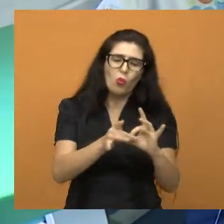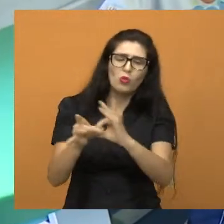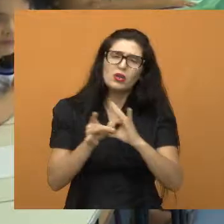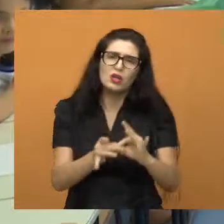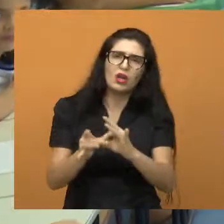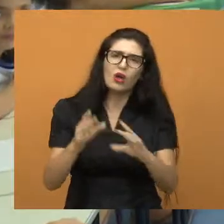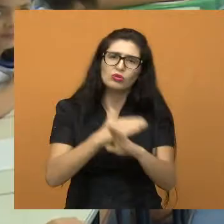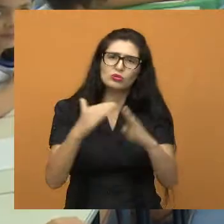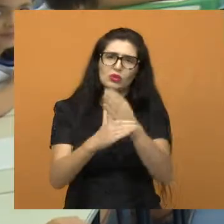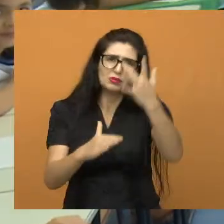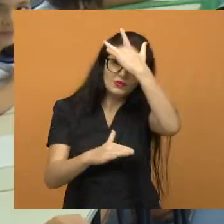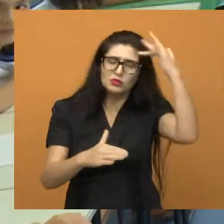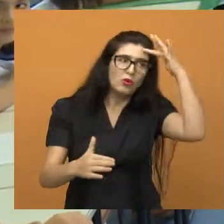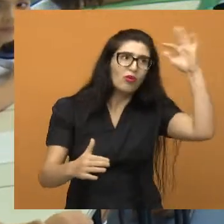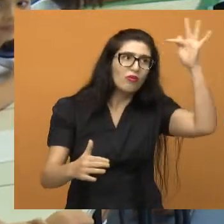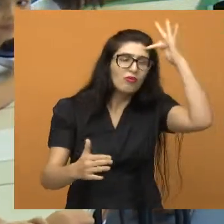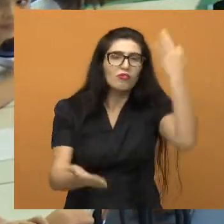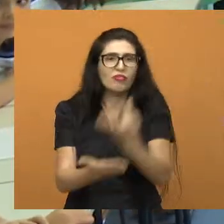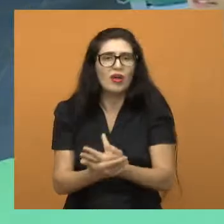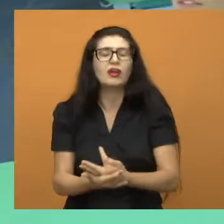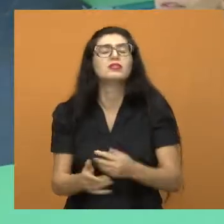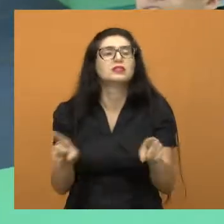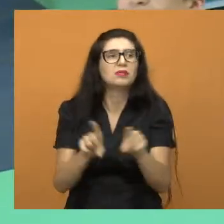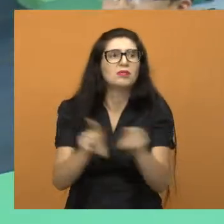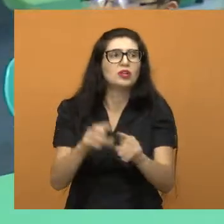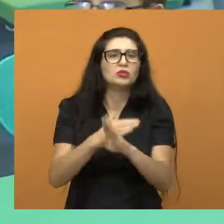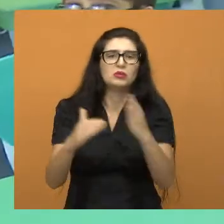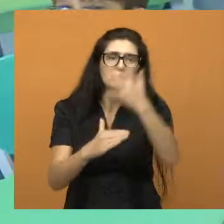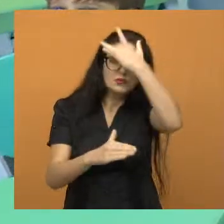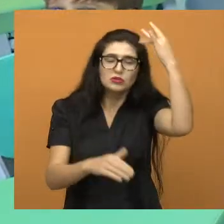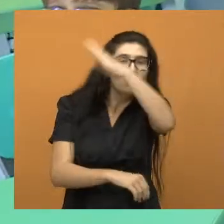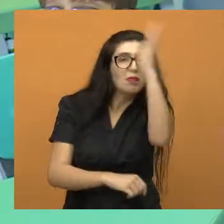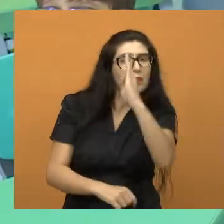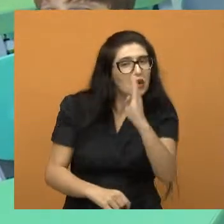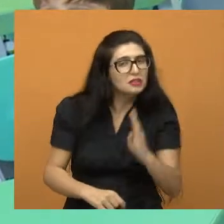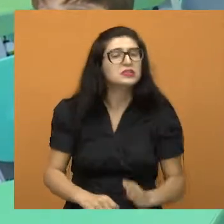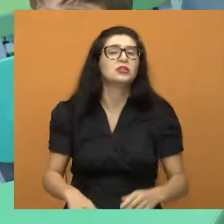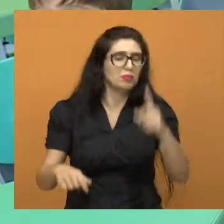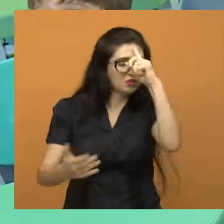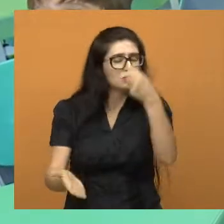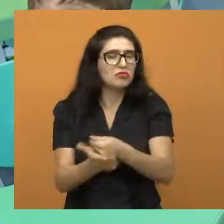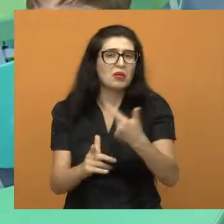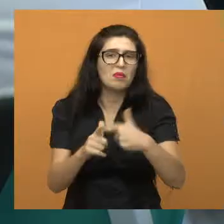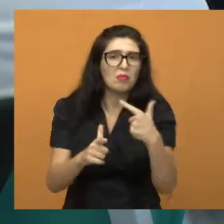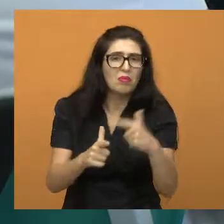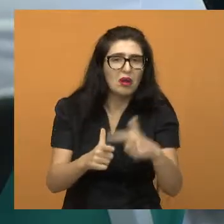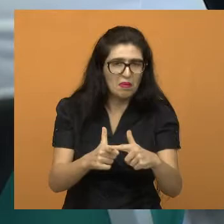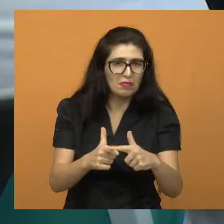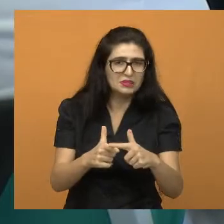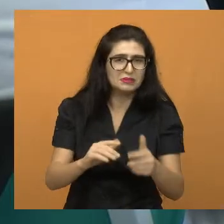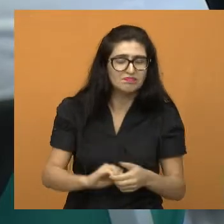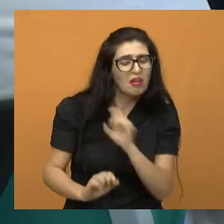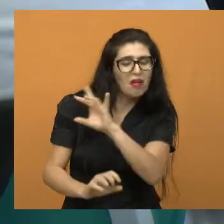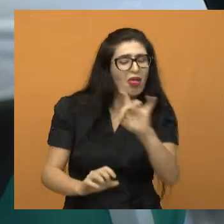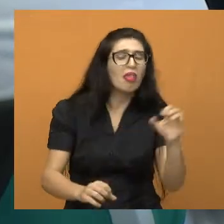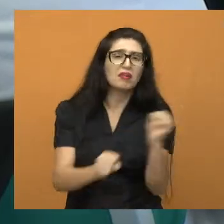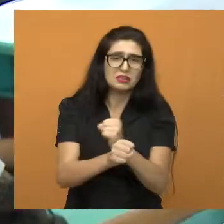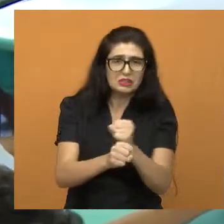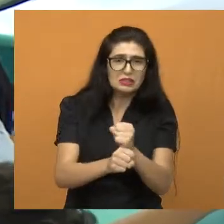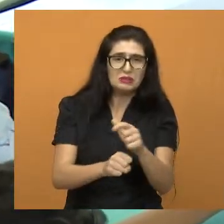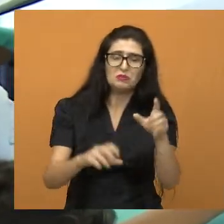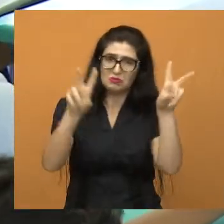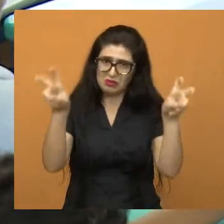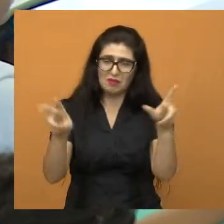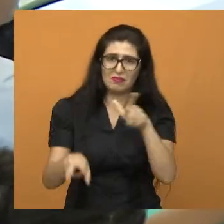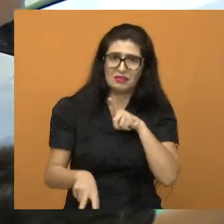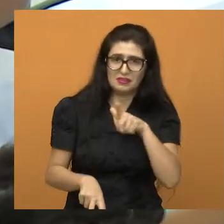seus fiéis e também da sociedade brasileira, buscando uma solução para problemas que envolvem todos nós. Cada ano possui um tema,